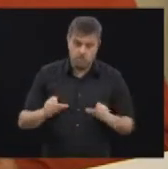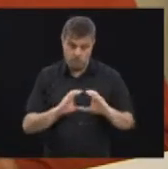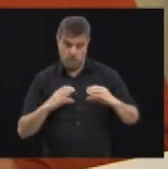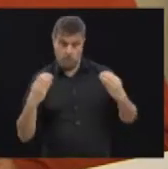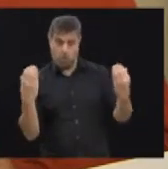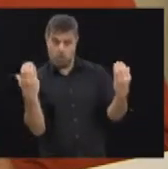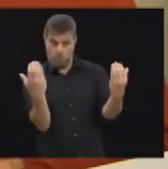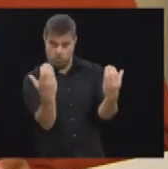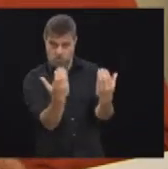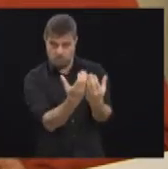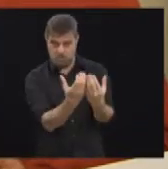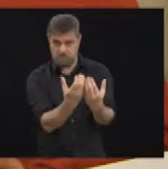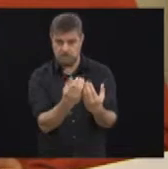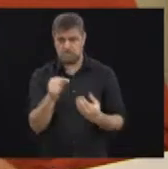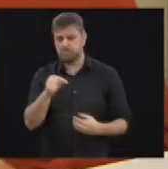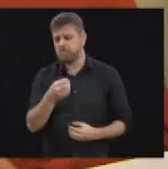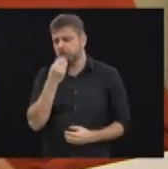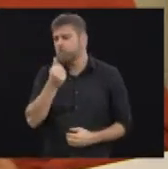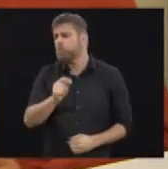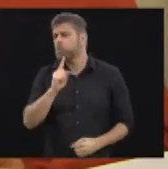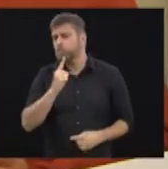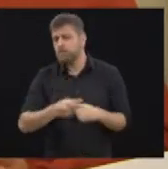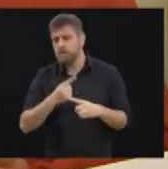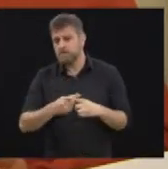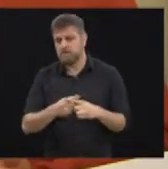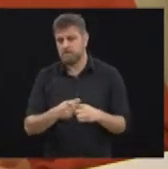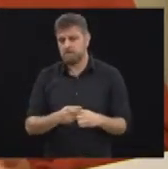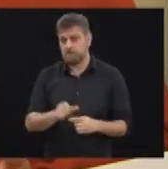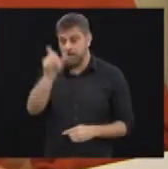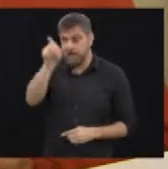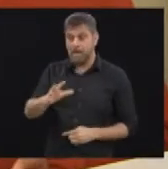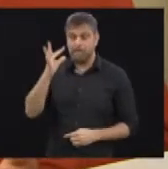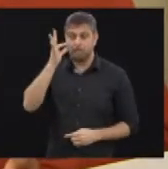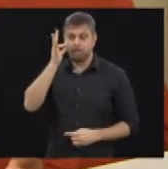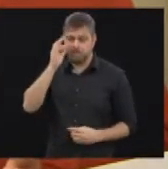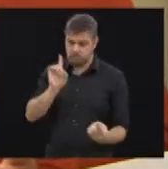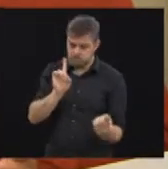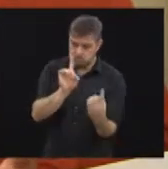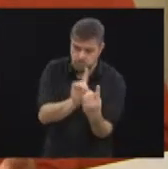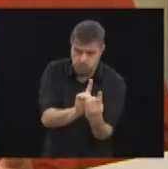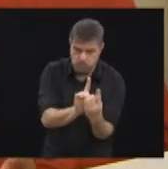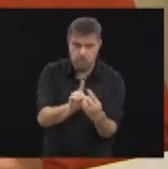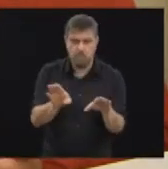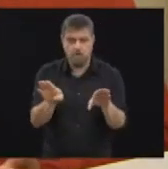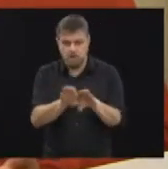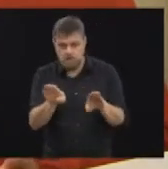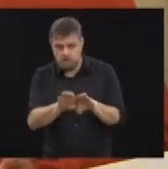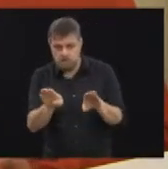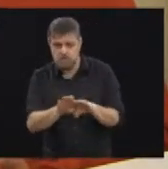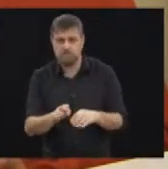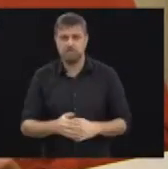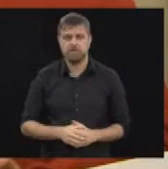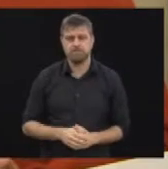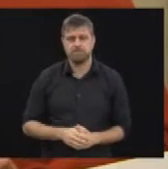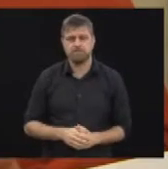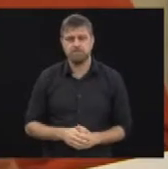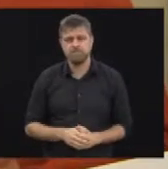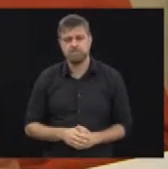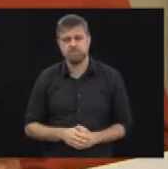Agora, um congresso tem a vantagem de que você pode ter contato pessoal e